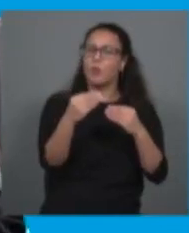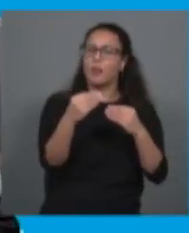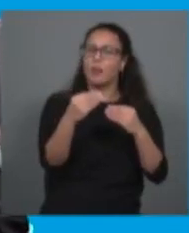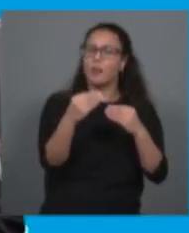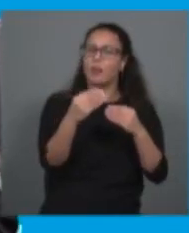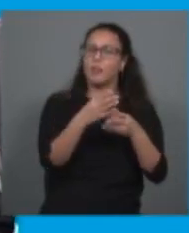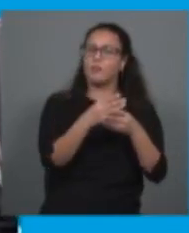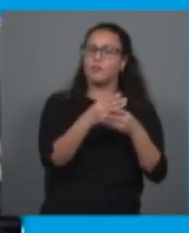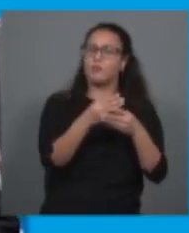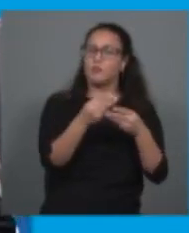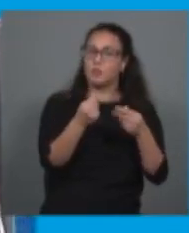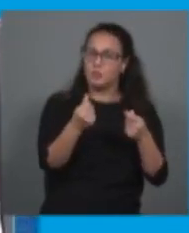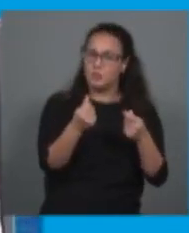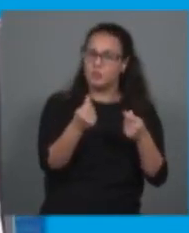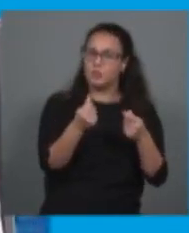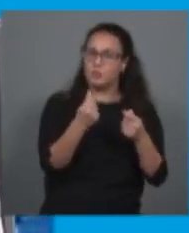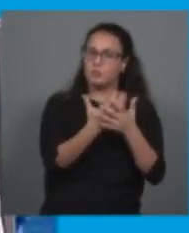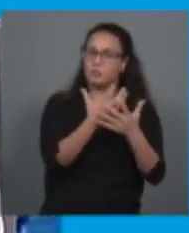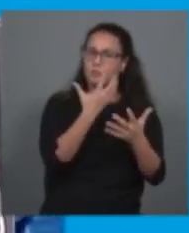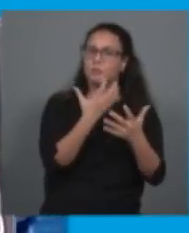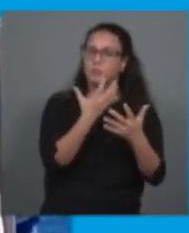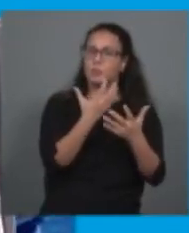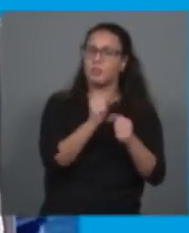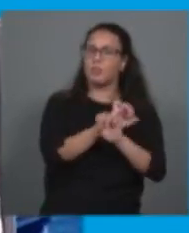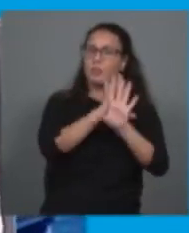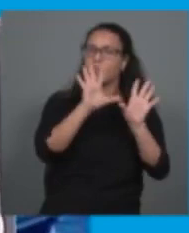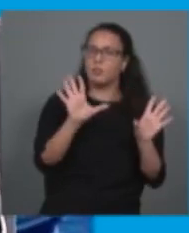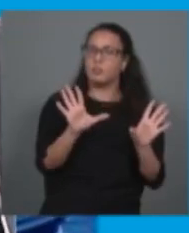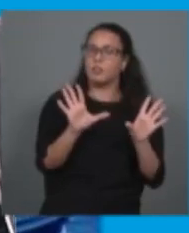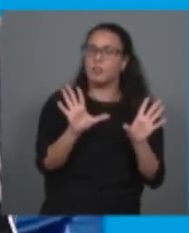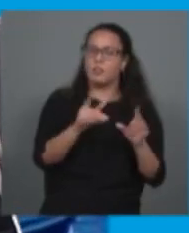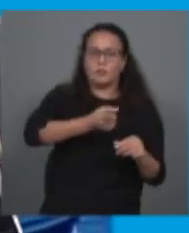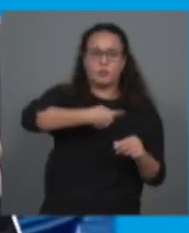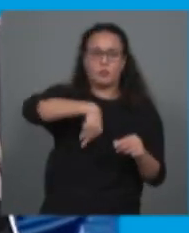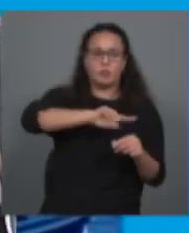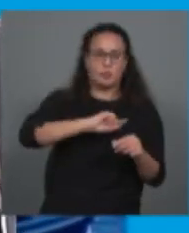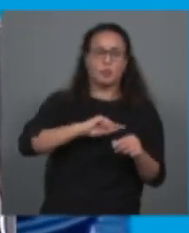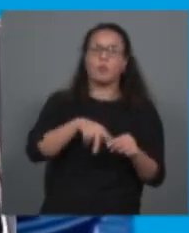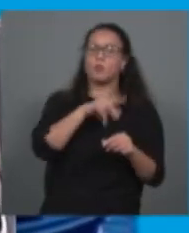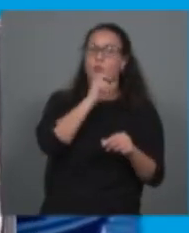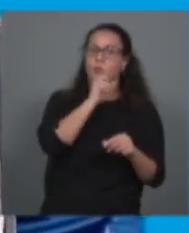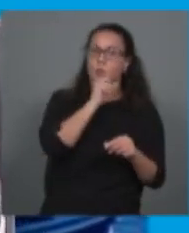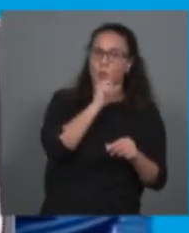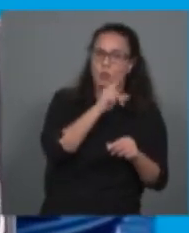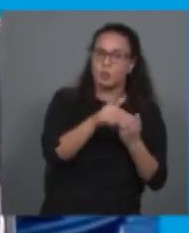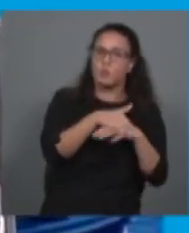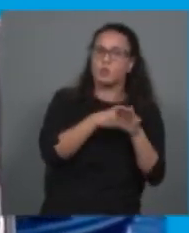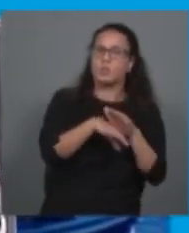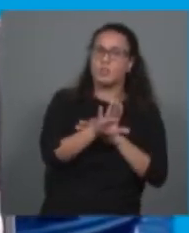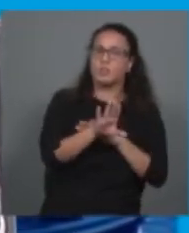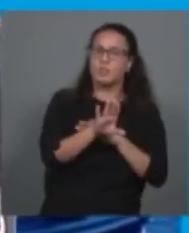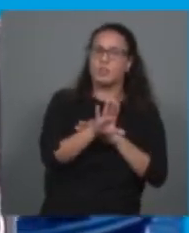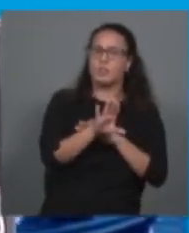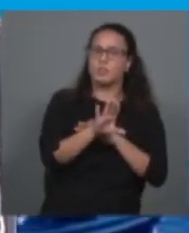óbvia, evidente, no sentido em que é aquela que nós podemos, sobre a qual podemos agir, embora tenha